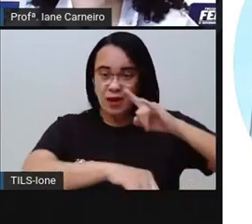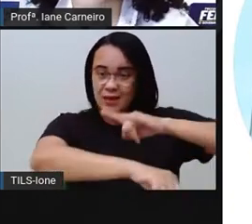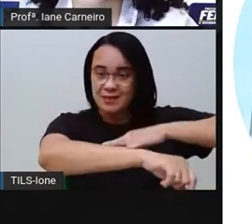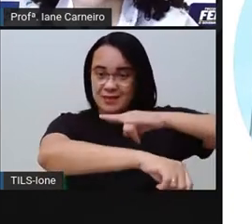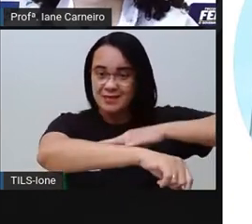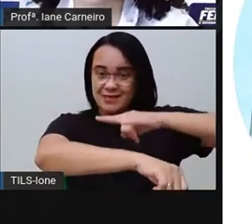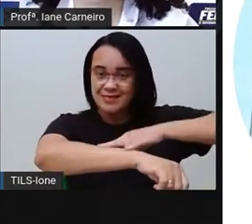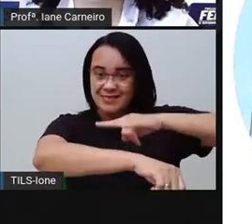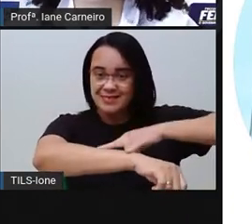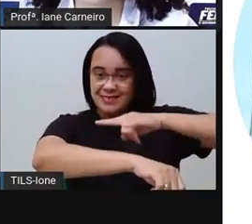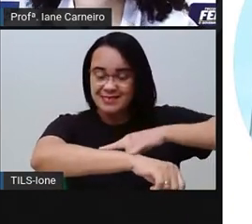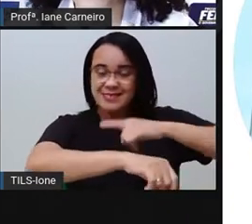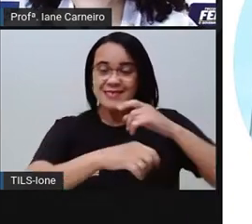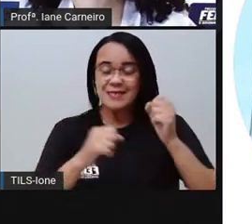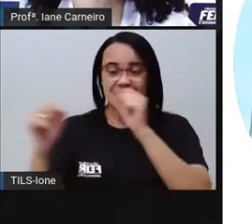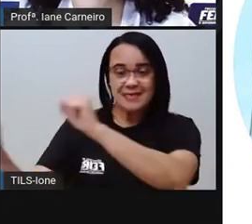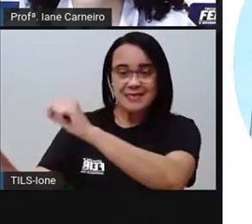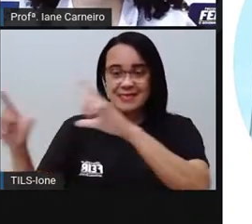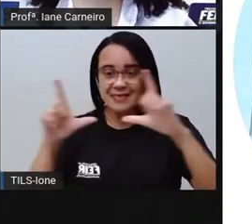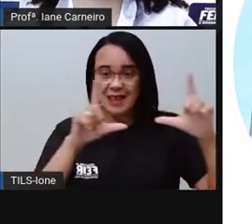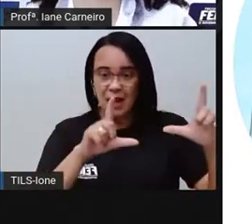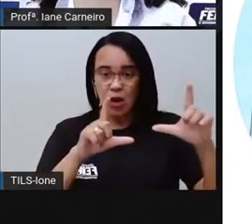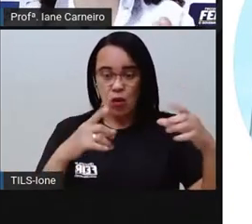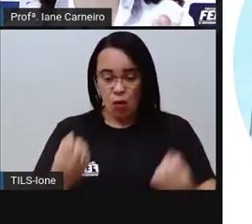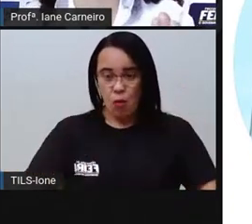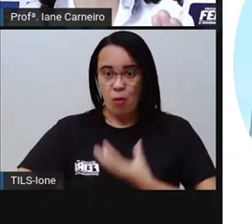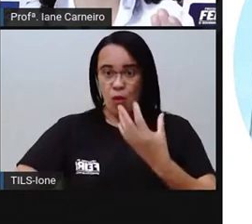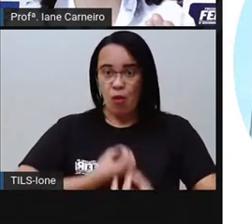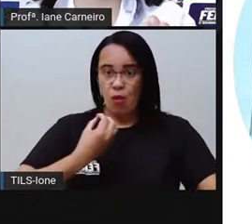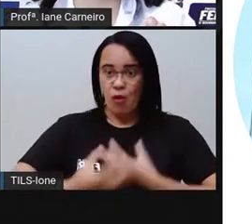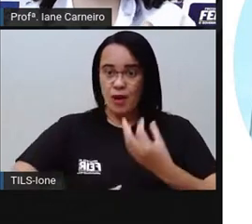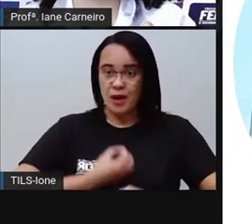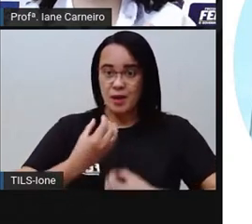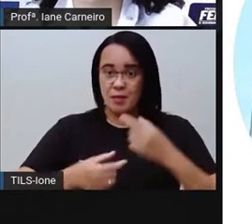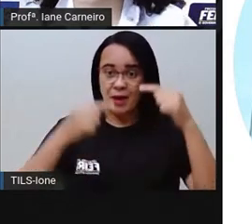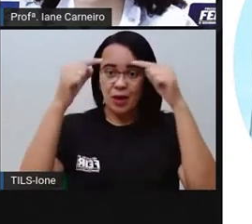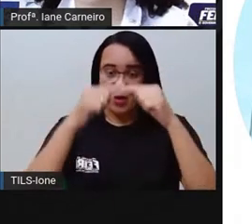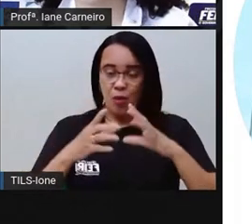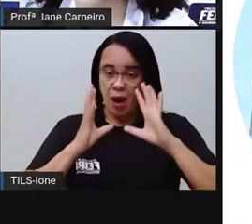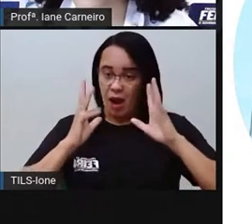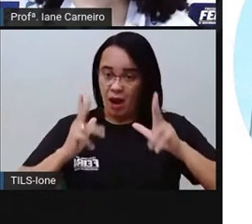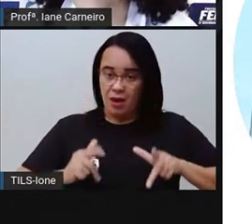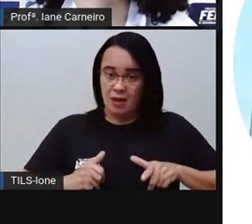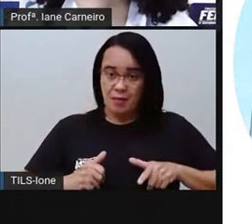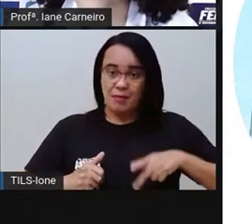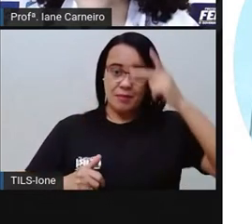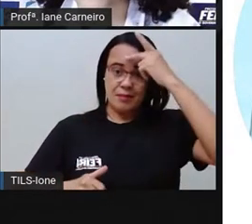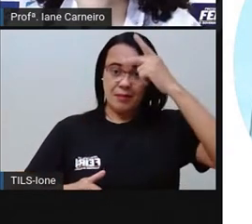E a Pró vai compartilhar com vocês um poema que fala sobre higiene